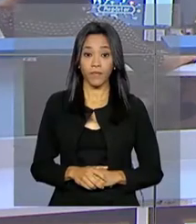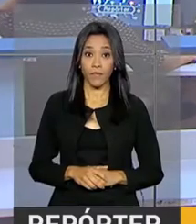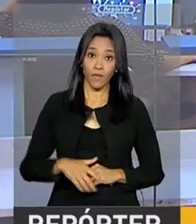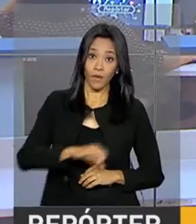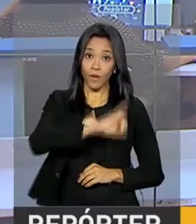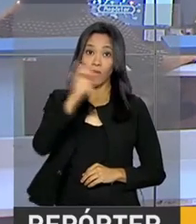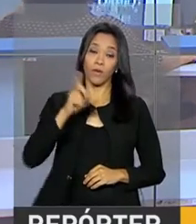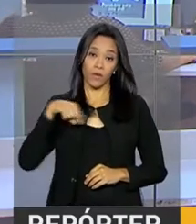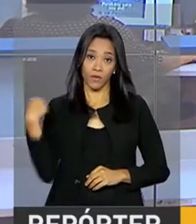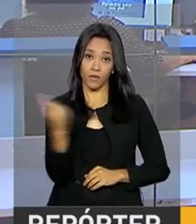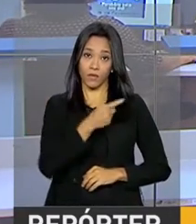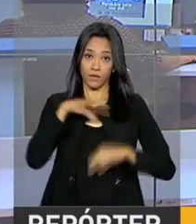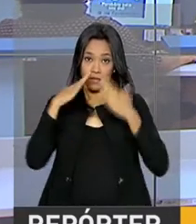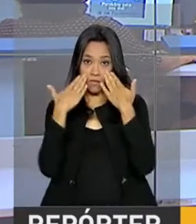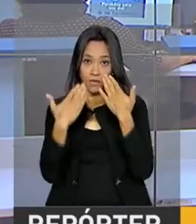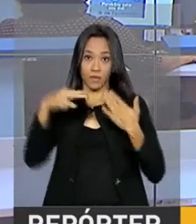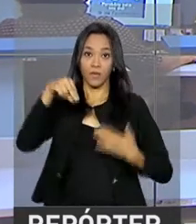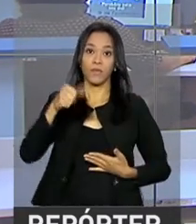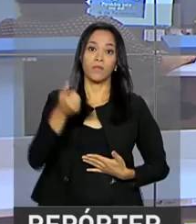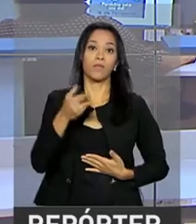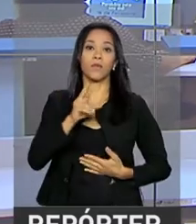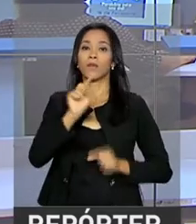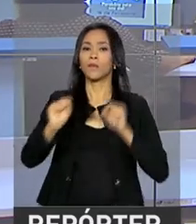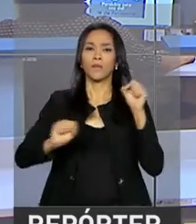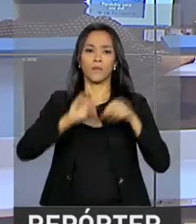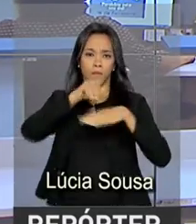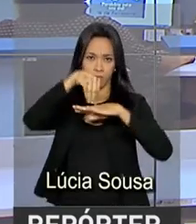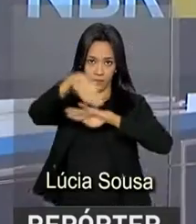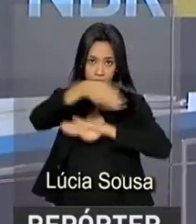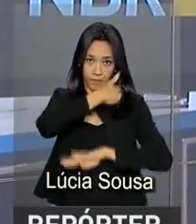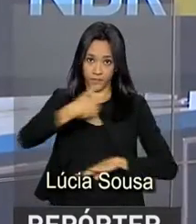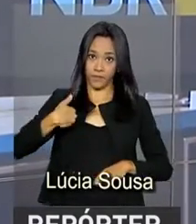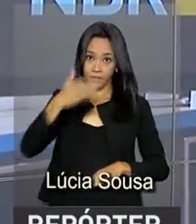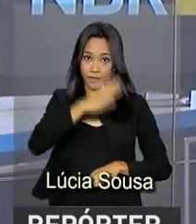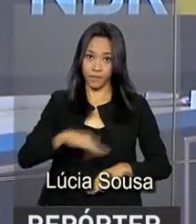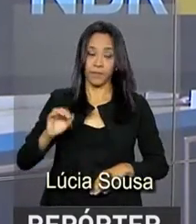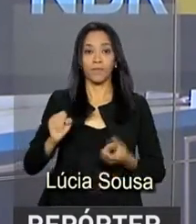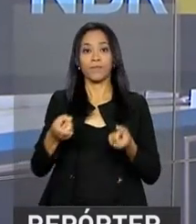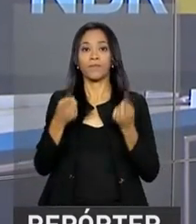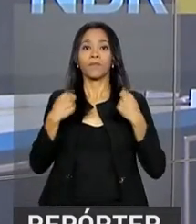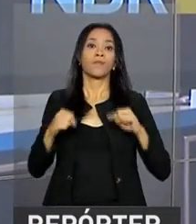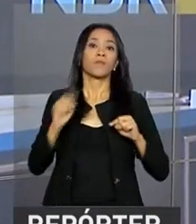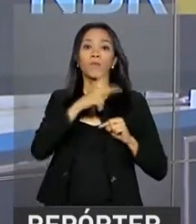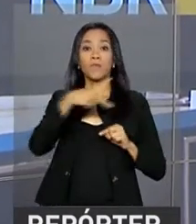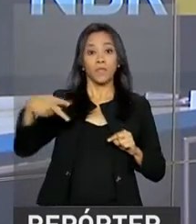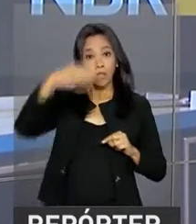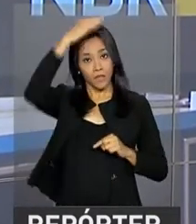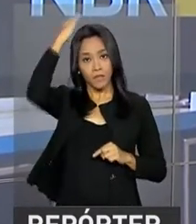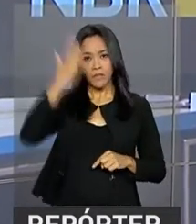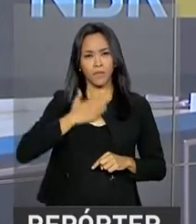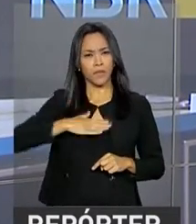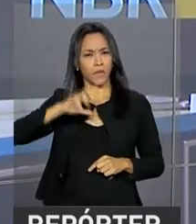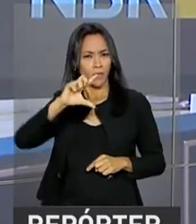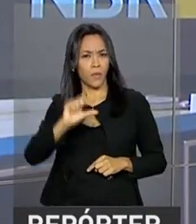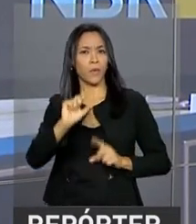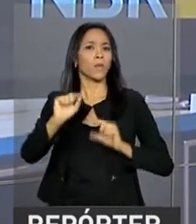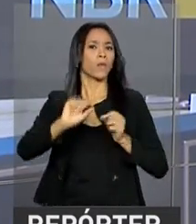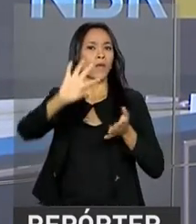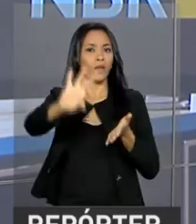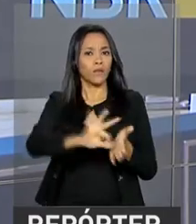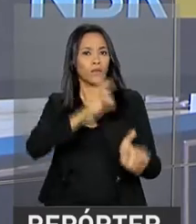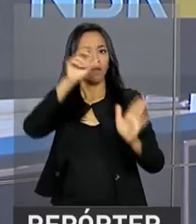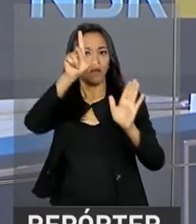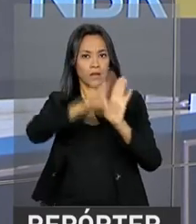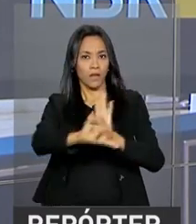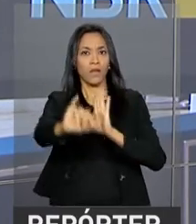Olá, voltamos com o repórter NBR e as notícias do governo federal. O presidente Michel Temer sanciona daqui a pouco a lei que